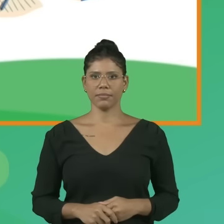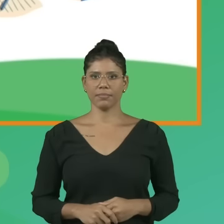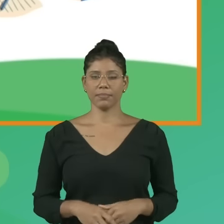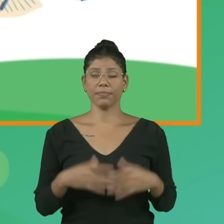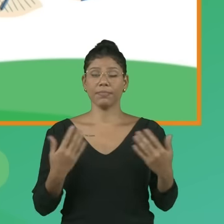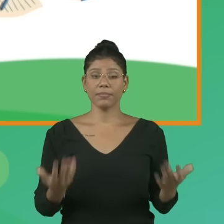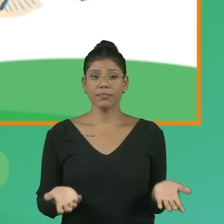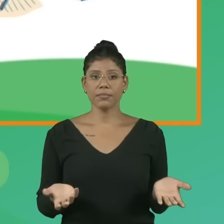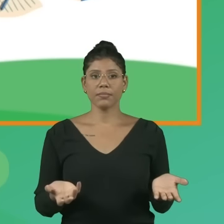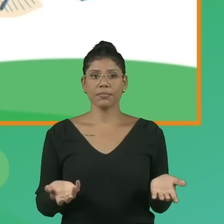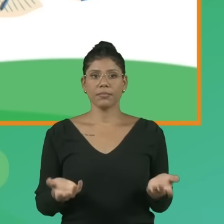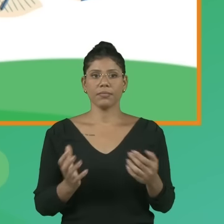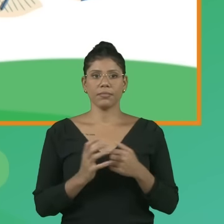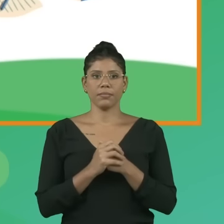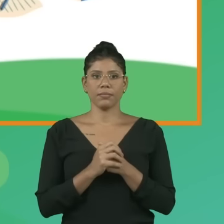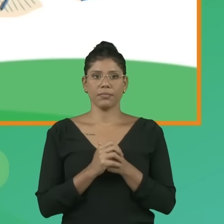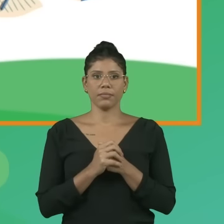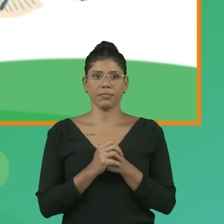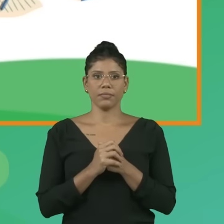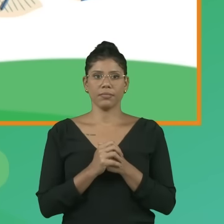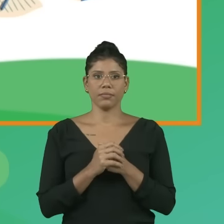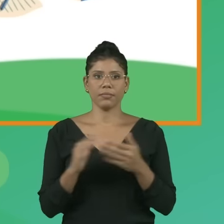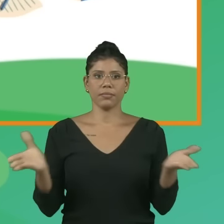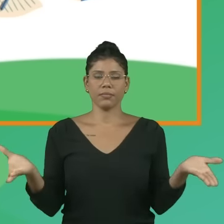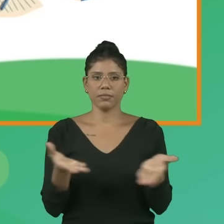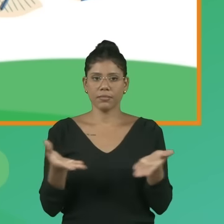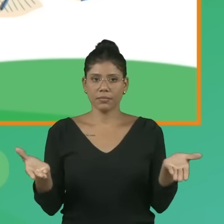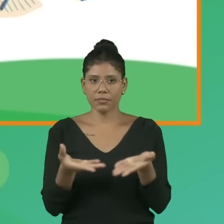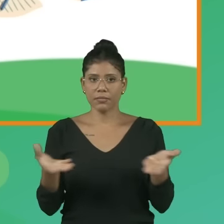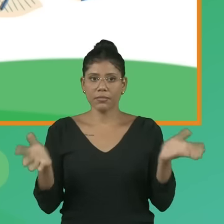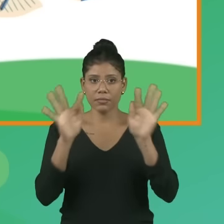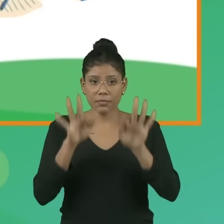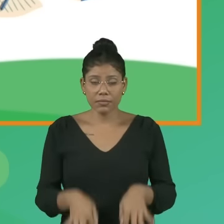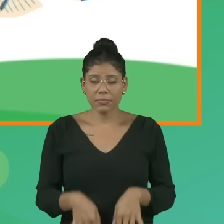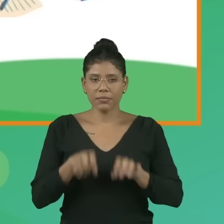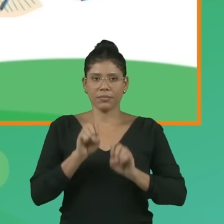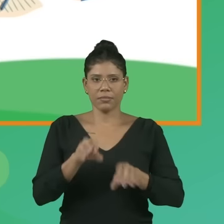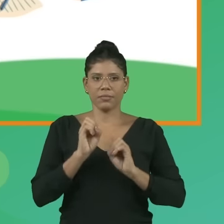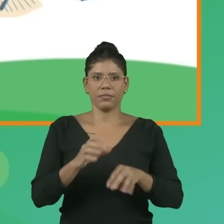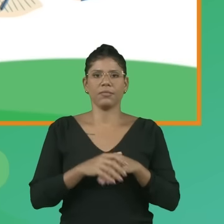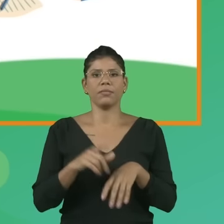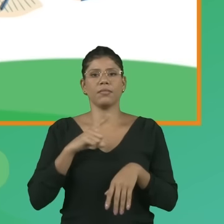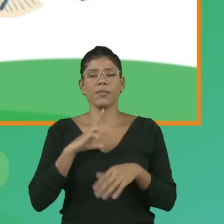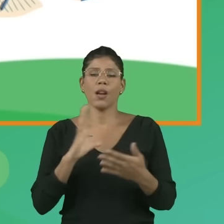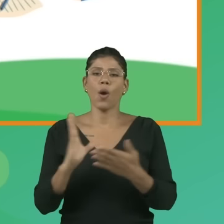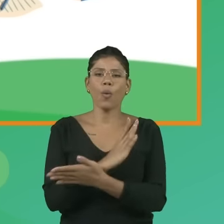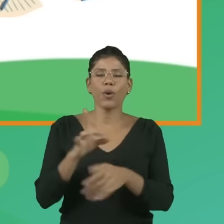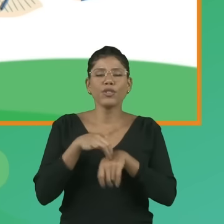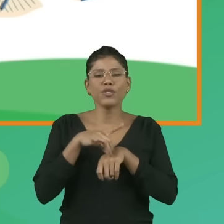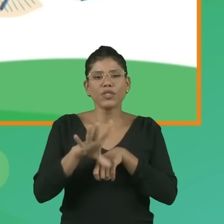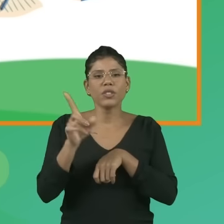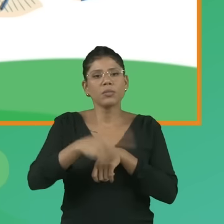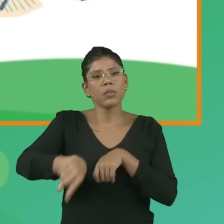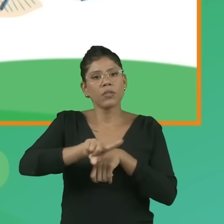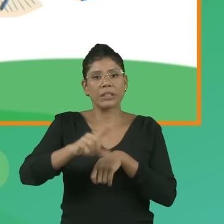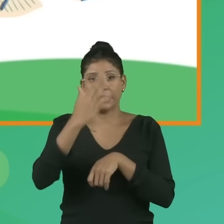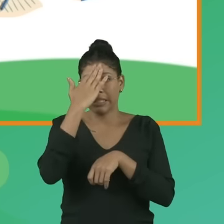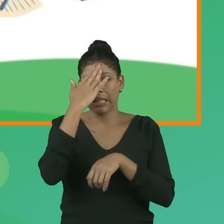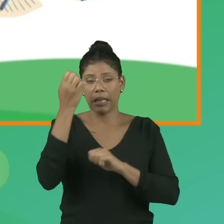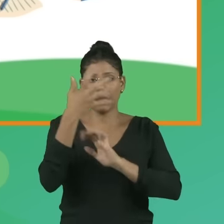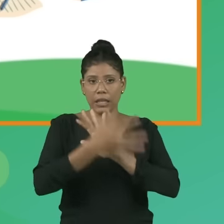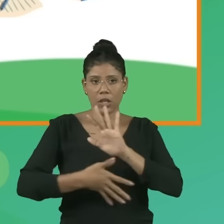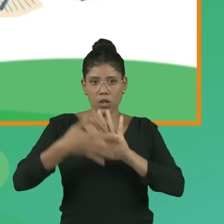E aí, seguindo agora aqui já para os finalmentes da nossa aula, vamos aqui para algumas dicas para questões de interpretação.